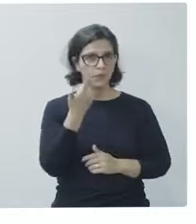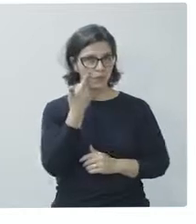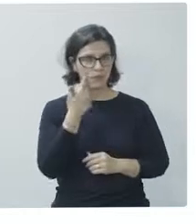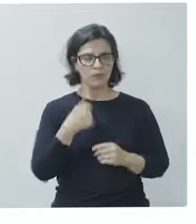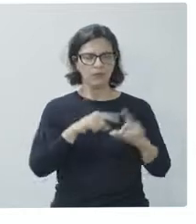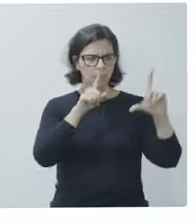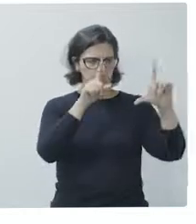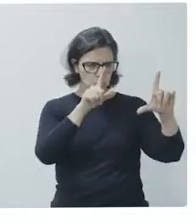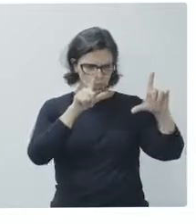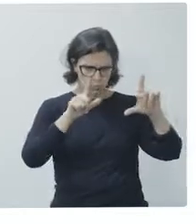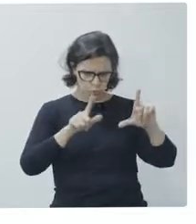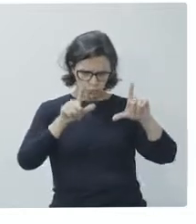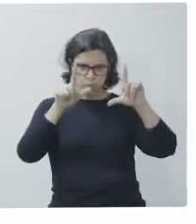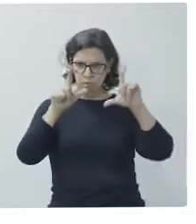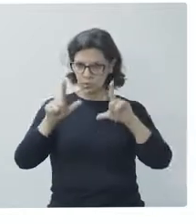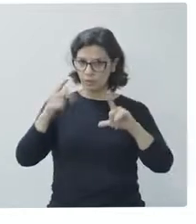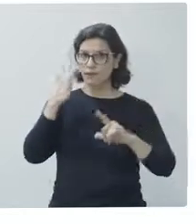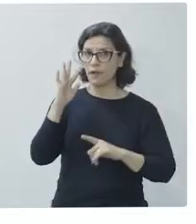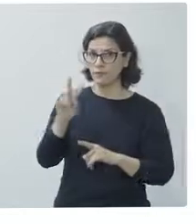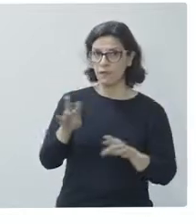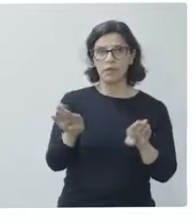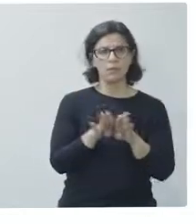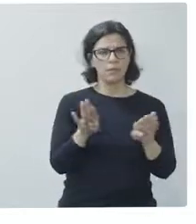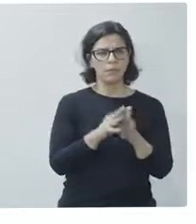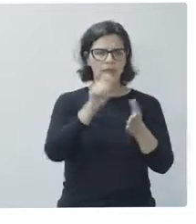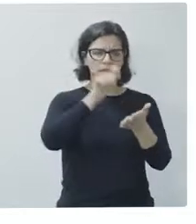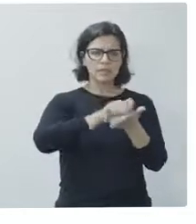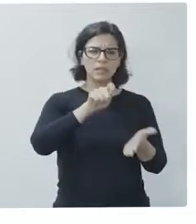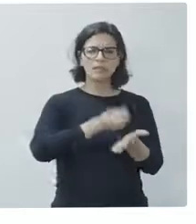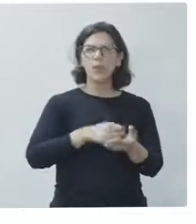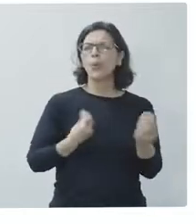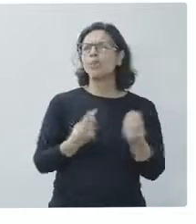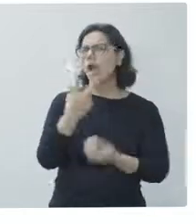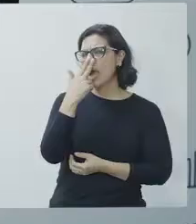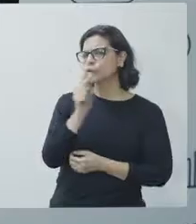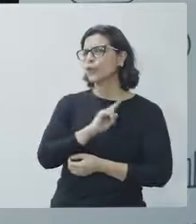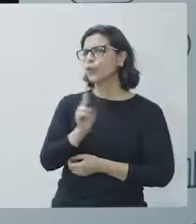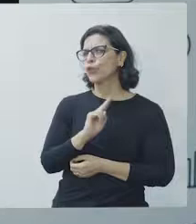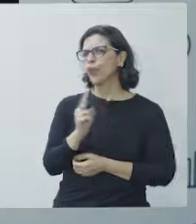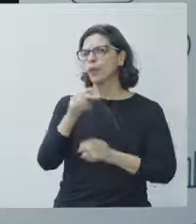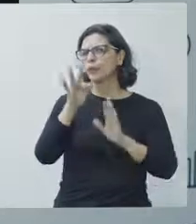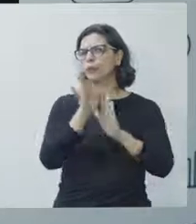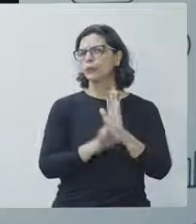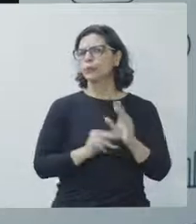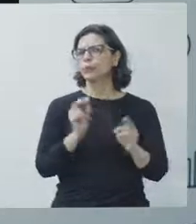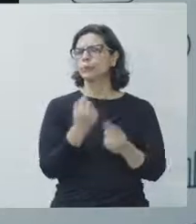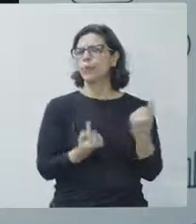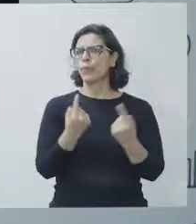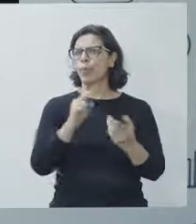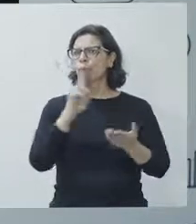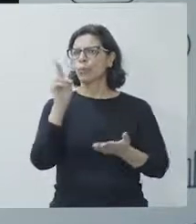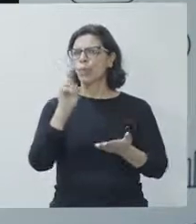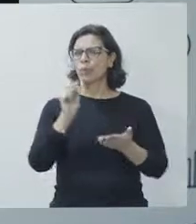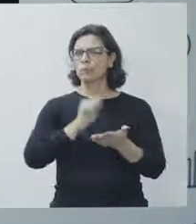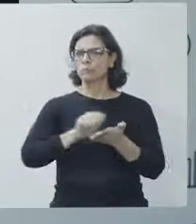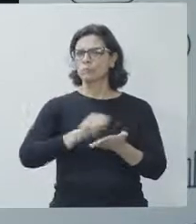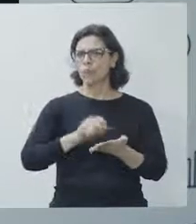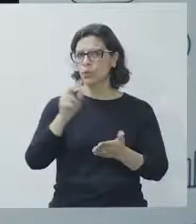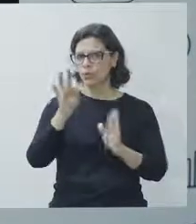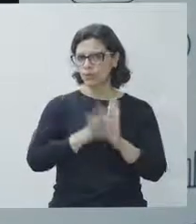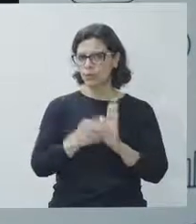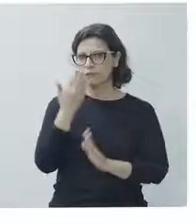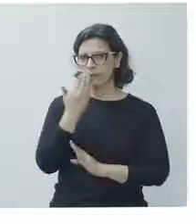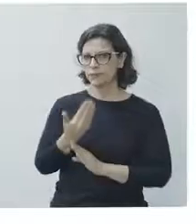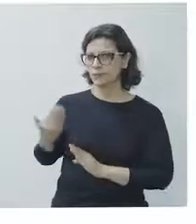você vai observar as imagens e escrever aí como que você acha que chama o título. Olha só